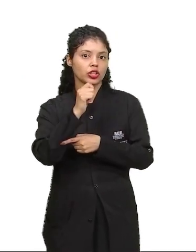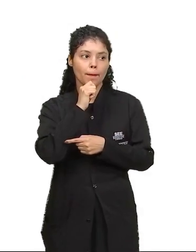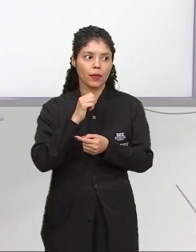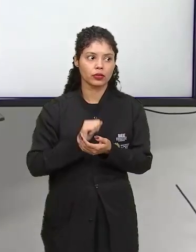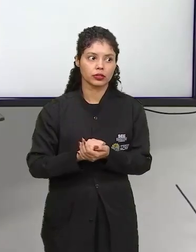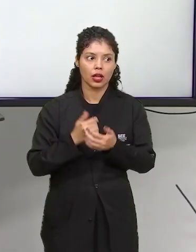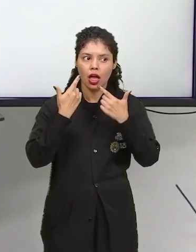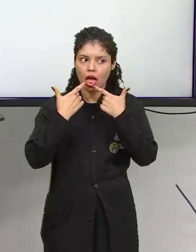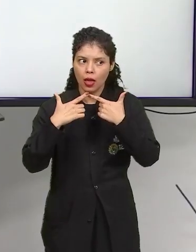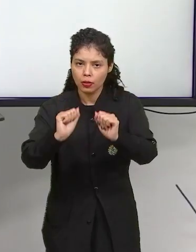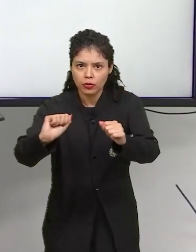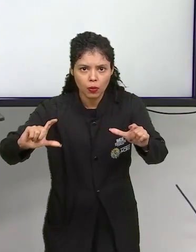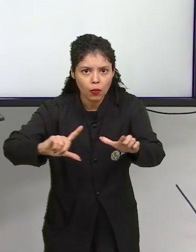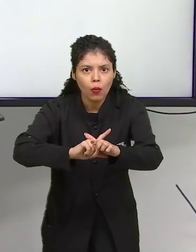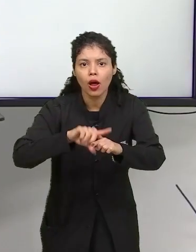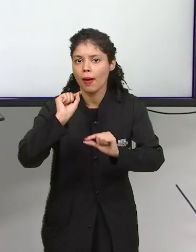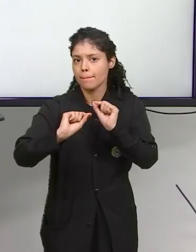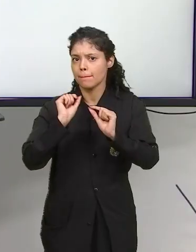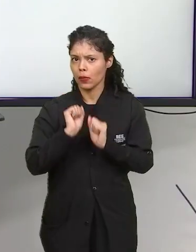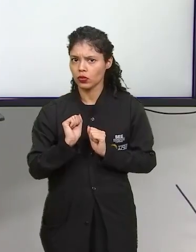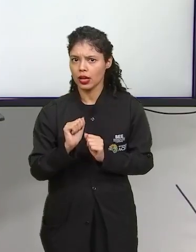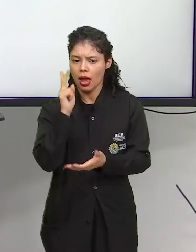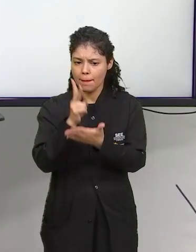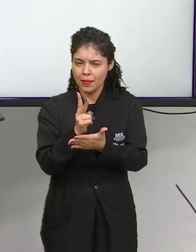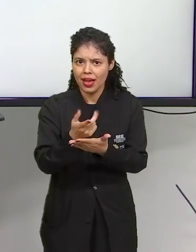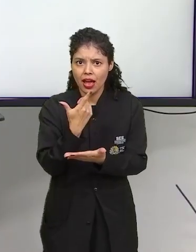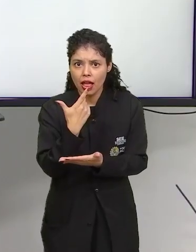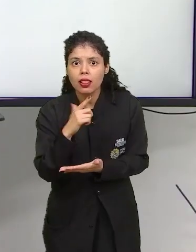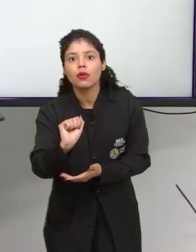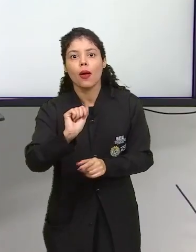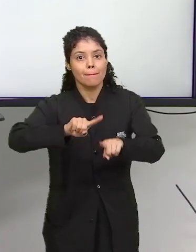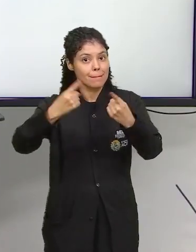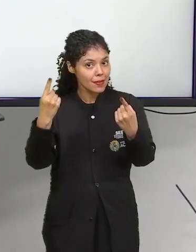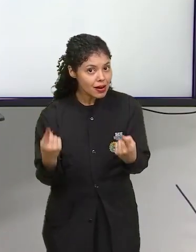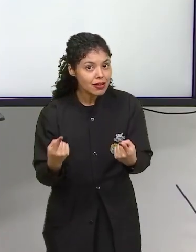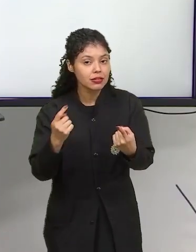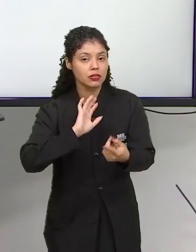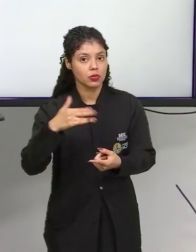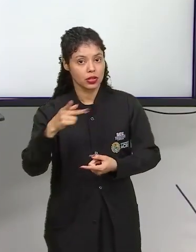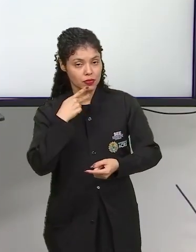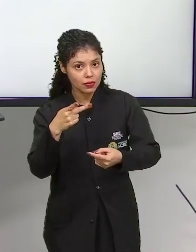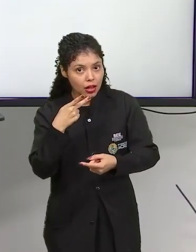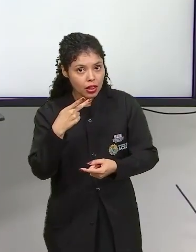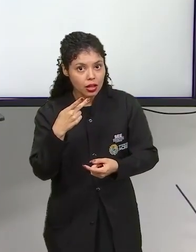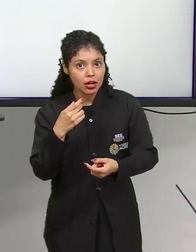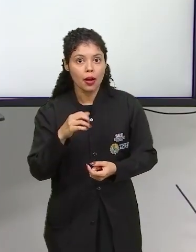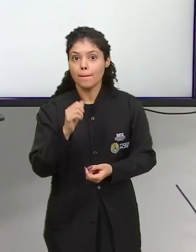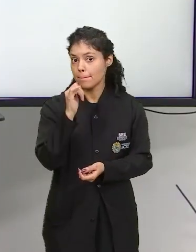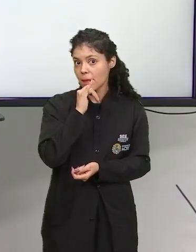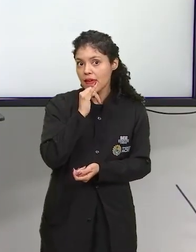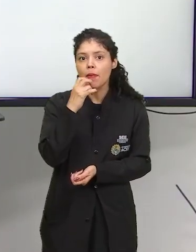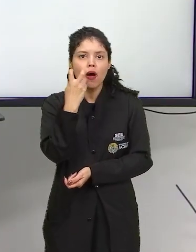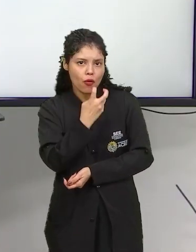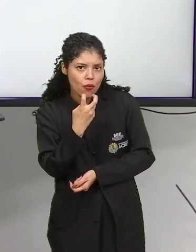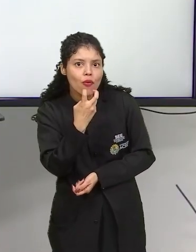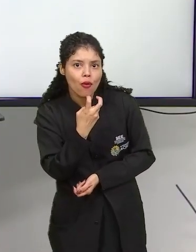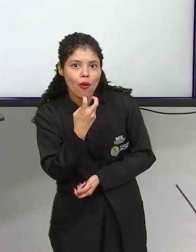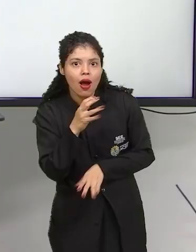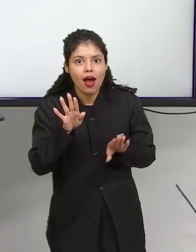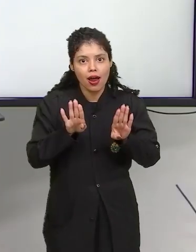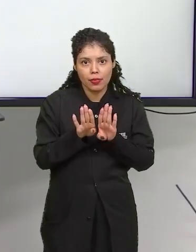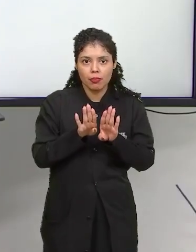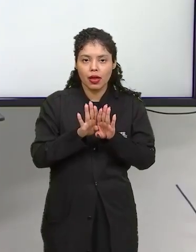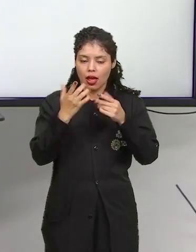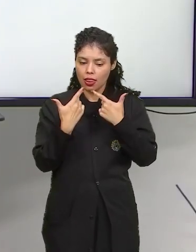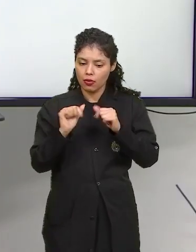foto, Então, nem sempre vai ser a língua, mas comumente, quando a gente fala de comunicação oral, por exemplo, a linguagem vai estar